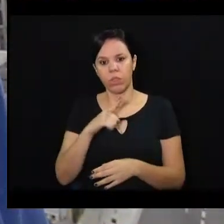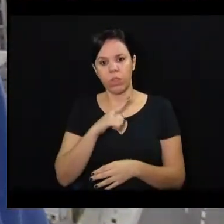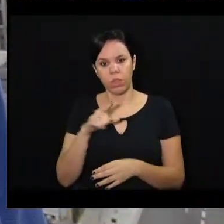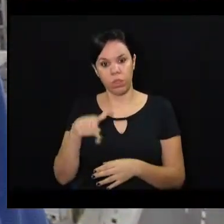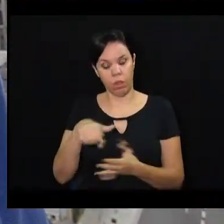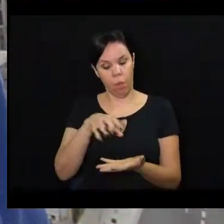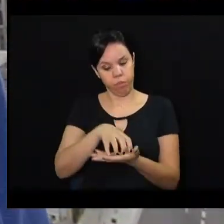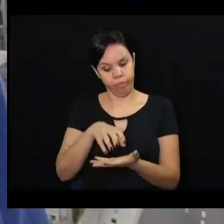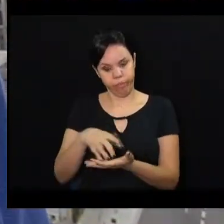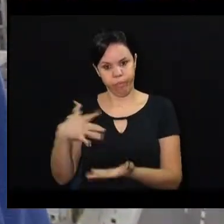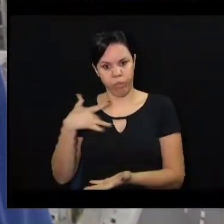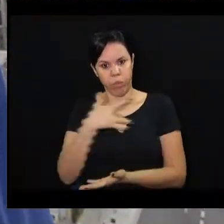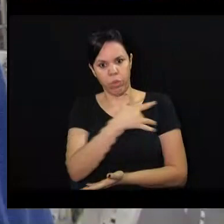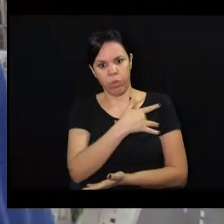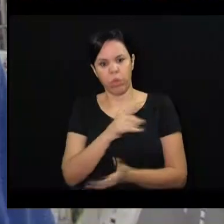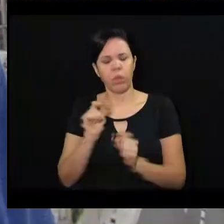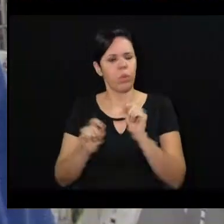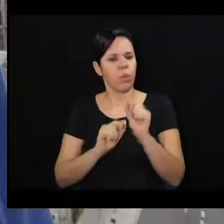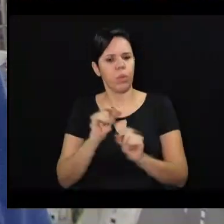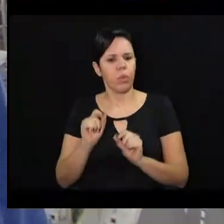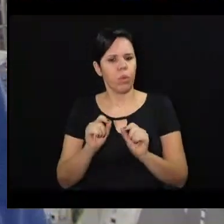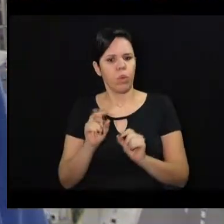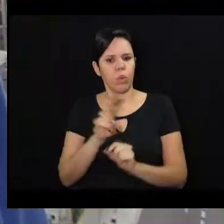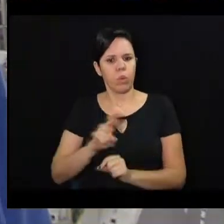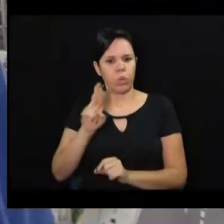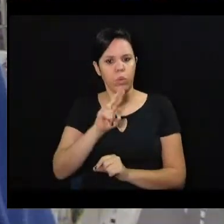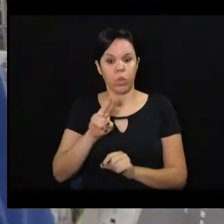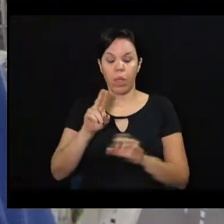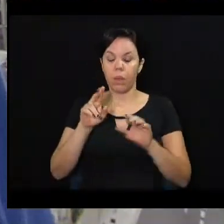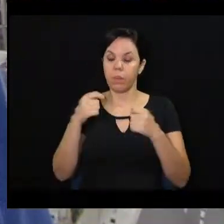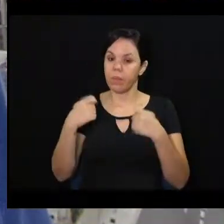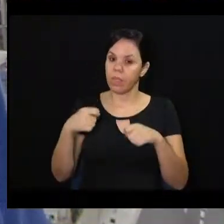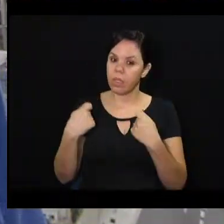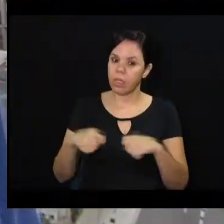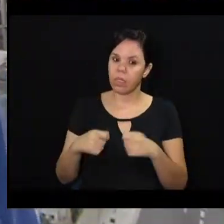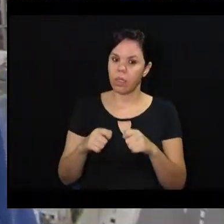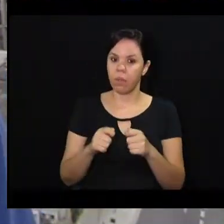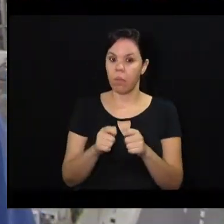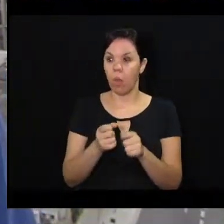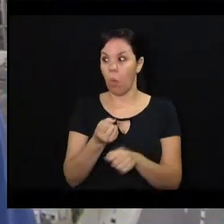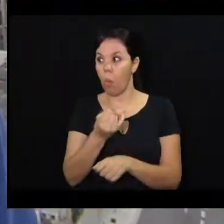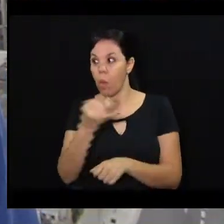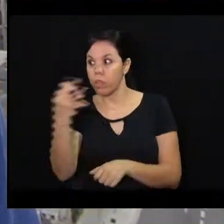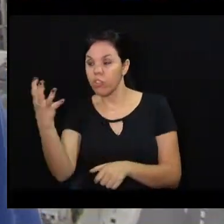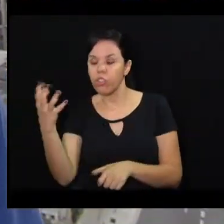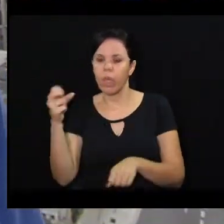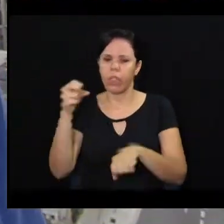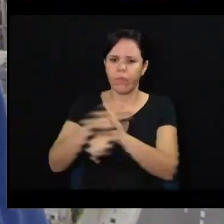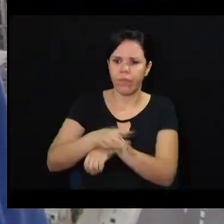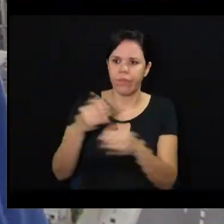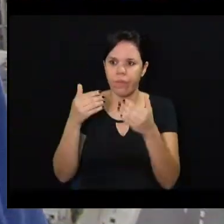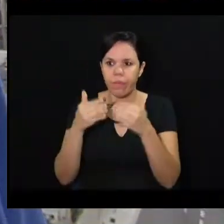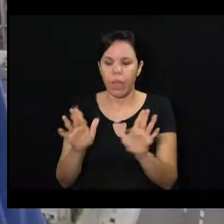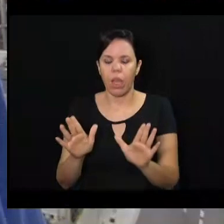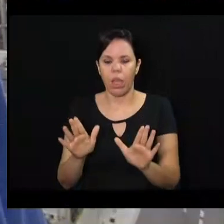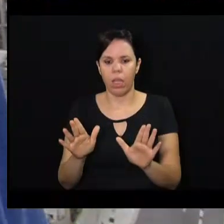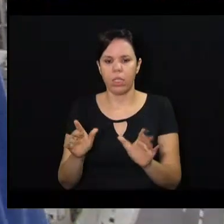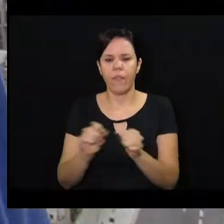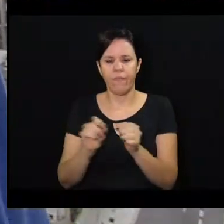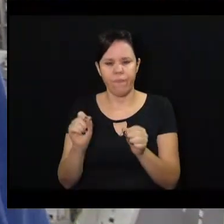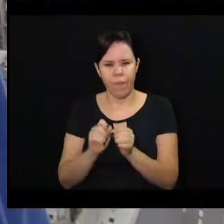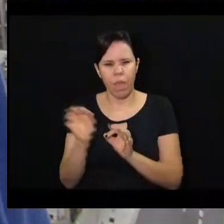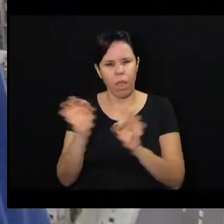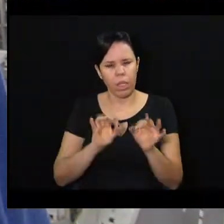residência médica. O da residência médica, ele depende de aumento de vagas da residência médica, isso é feito em